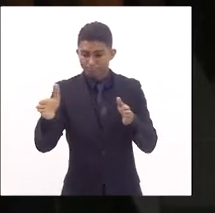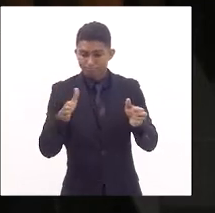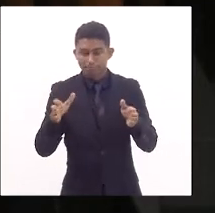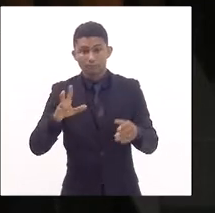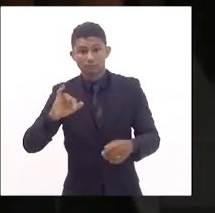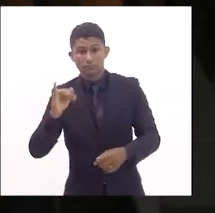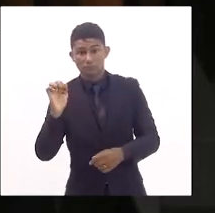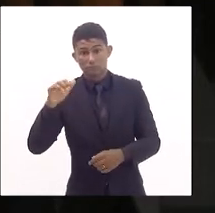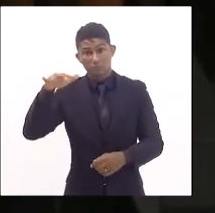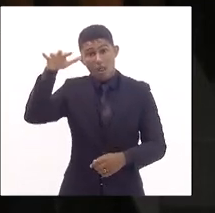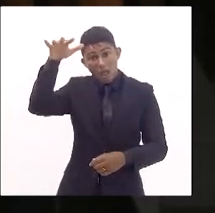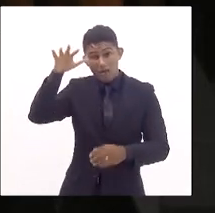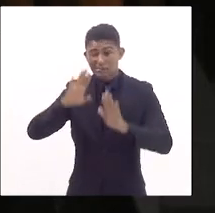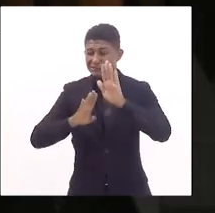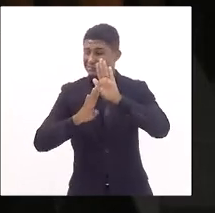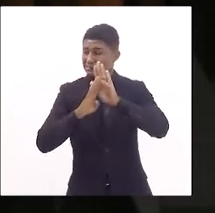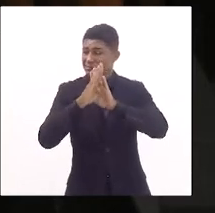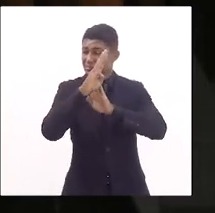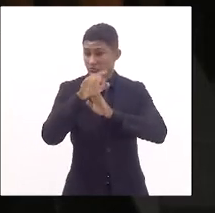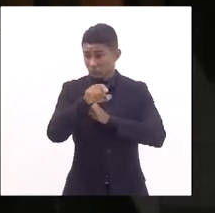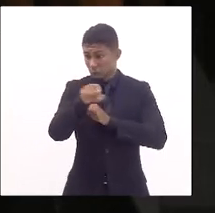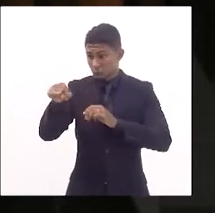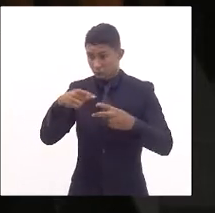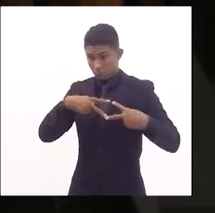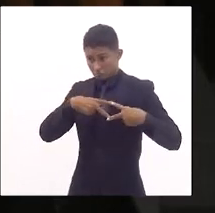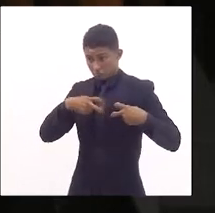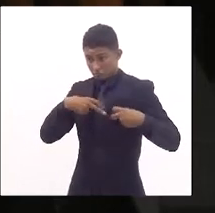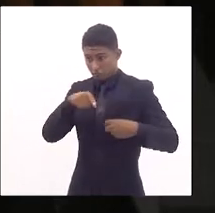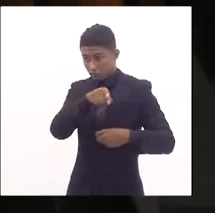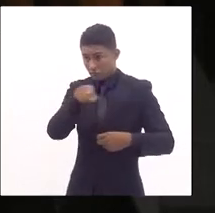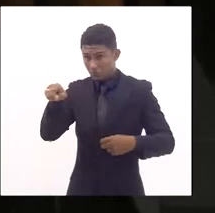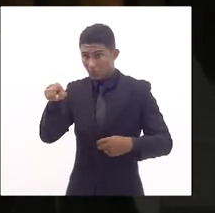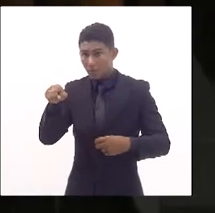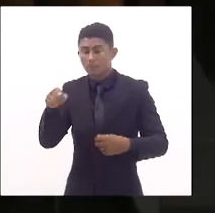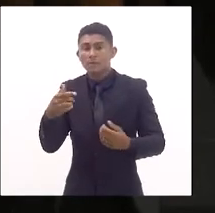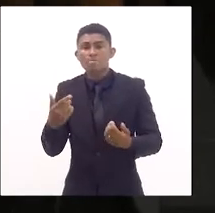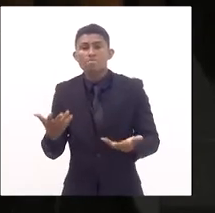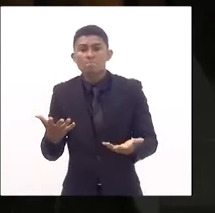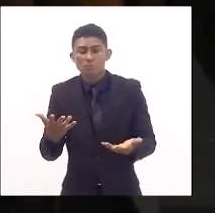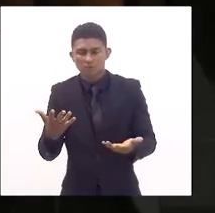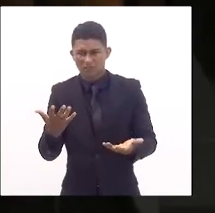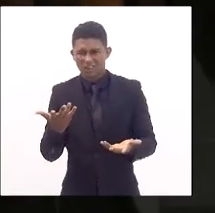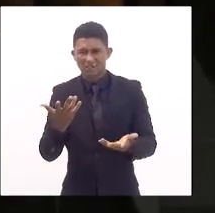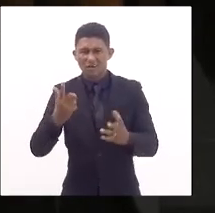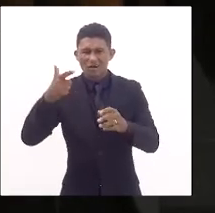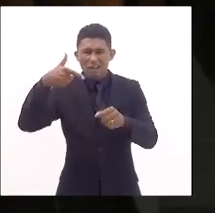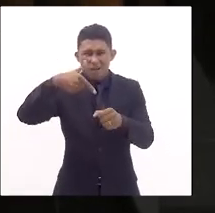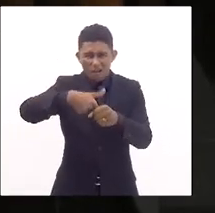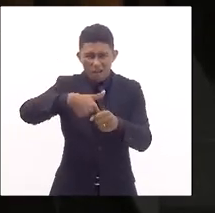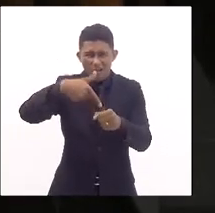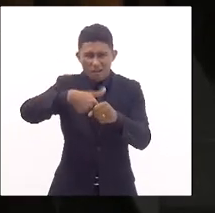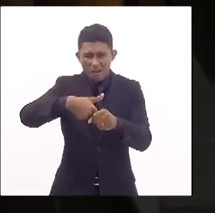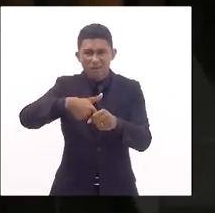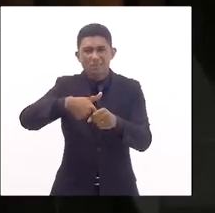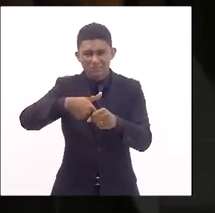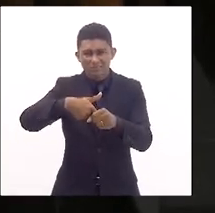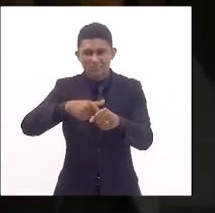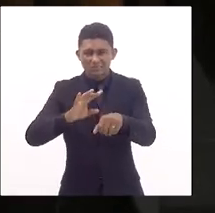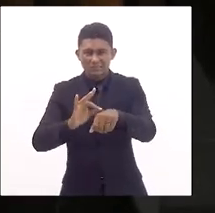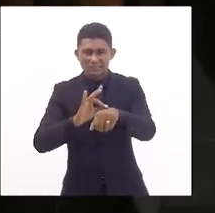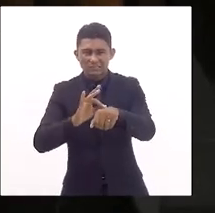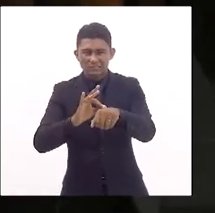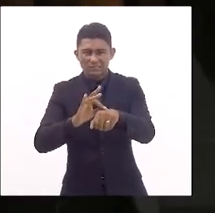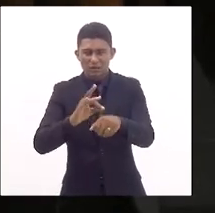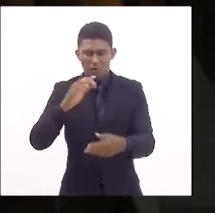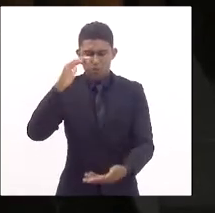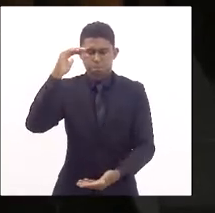disparou vocês não vão passar a variação do preço do barril do petróleo